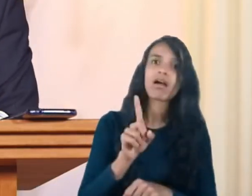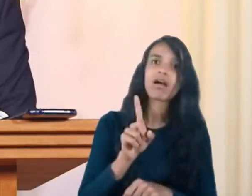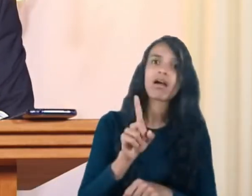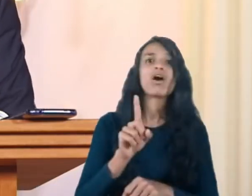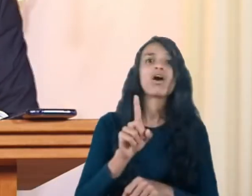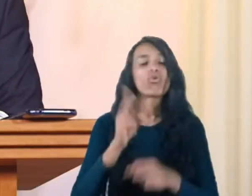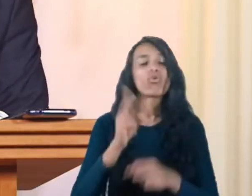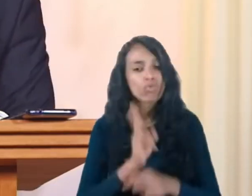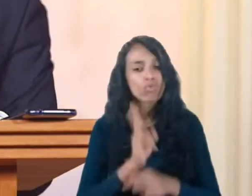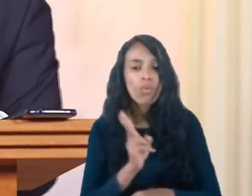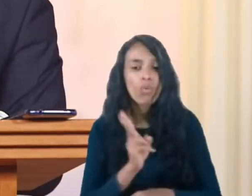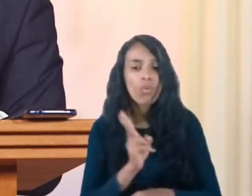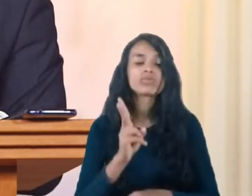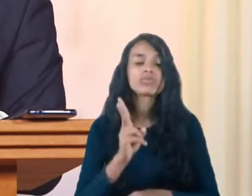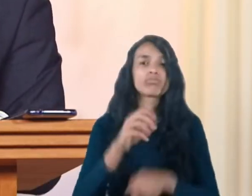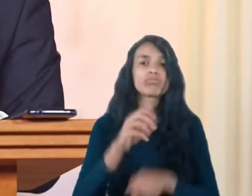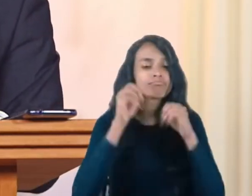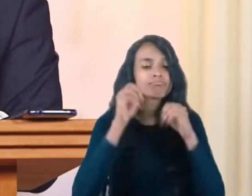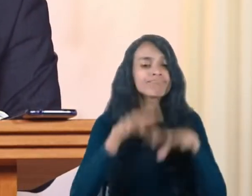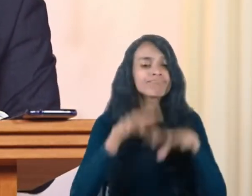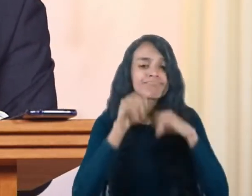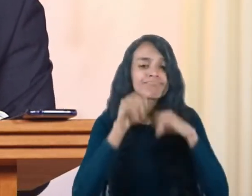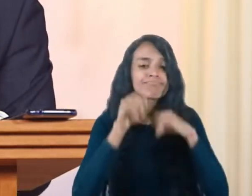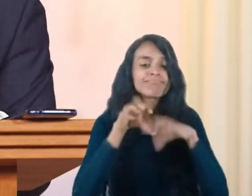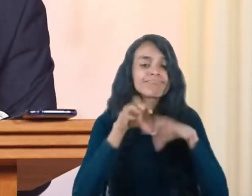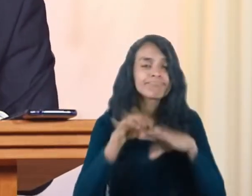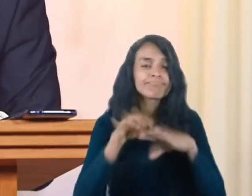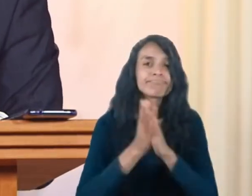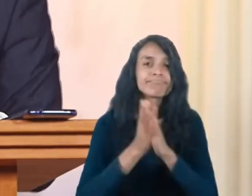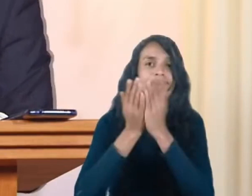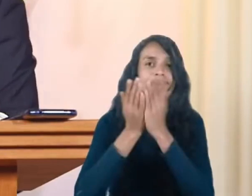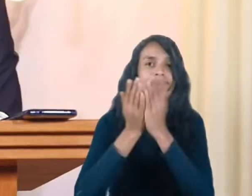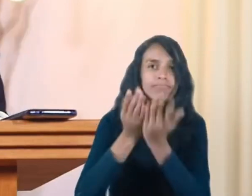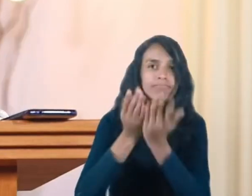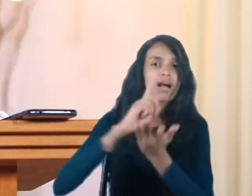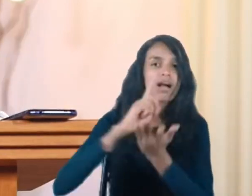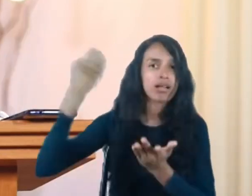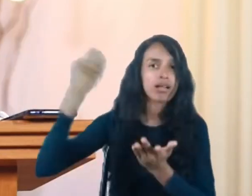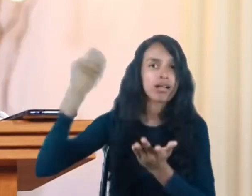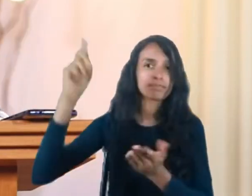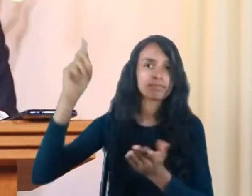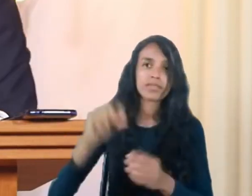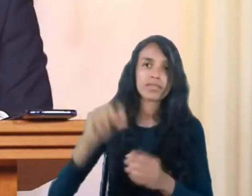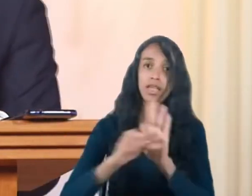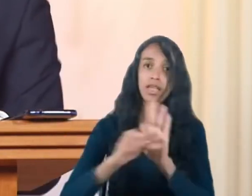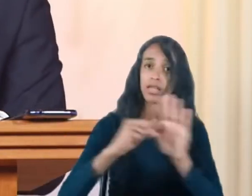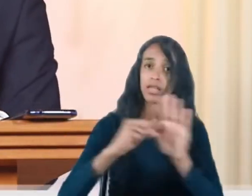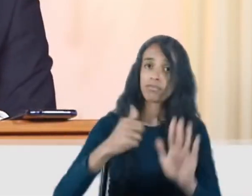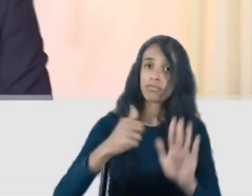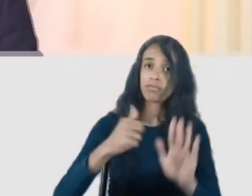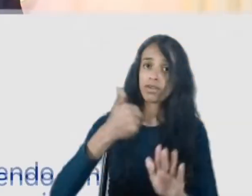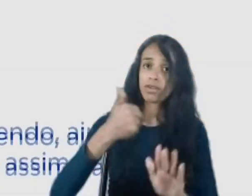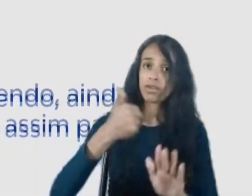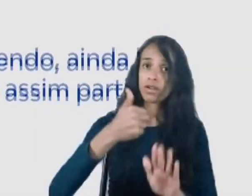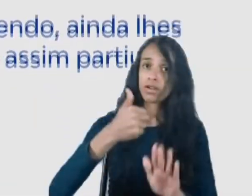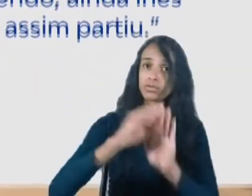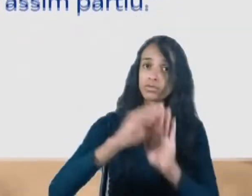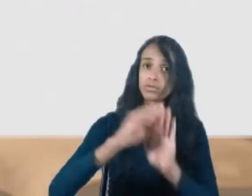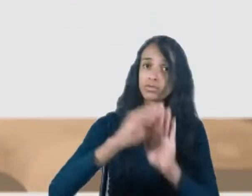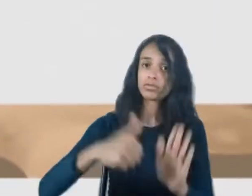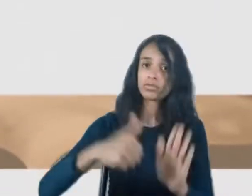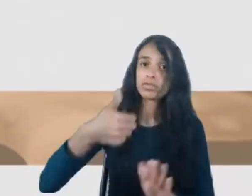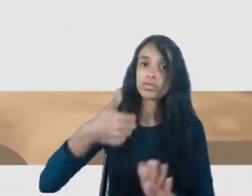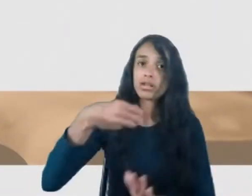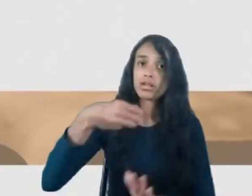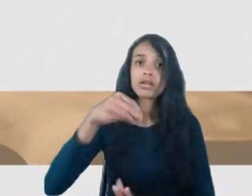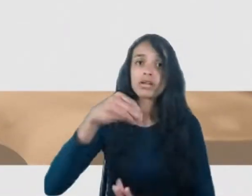a palavra de Deus aos jovens. Versículo 11 do capítulo 10. E subindo, diz a palavra